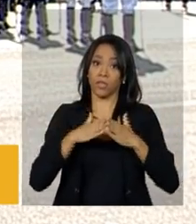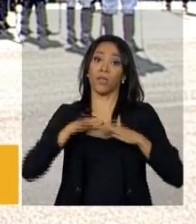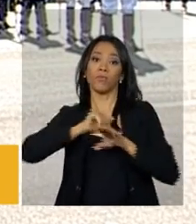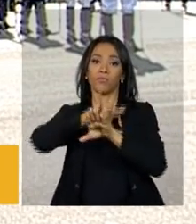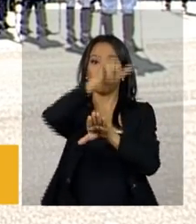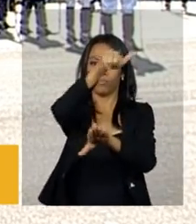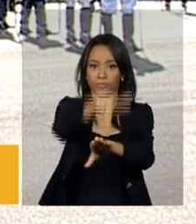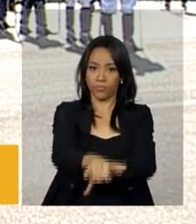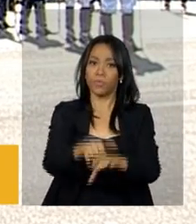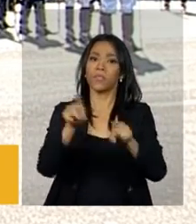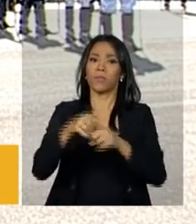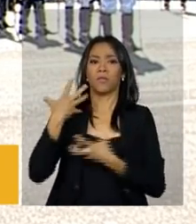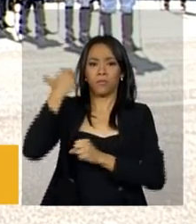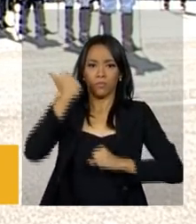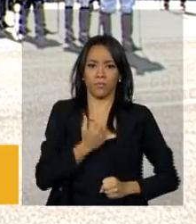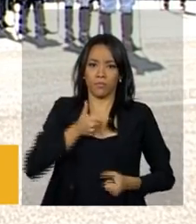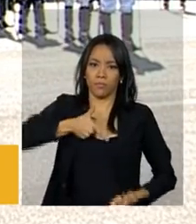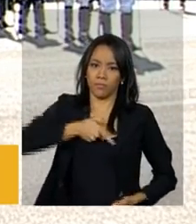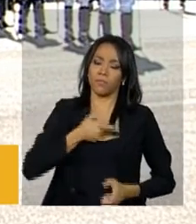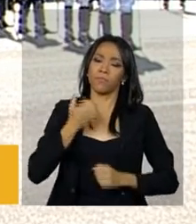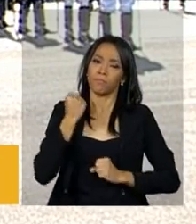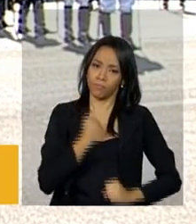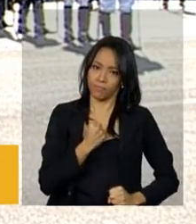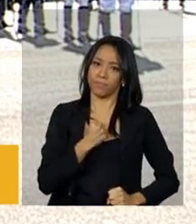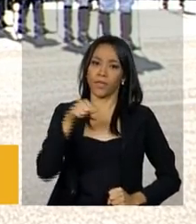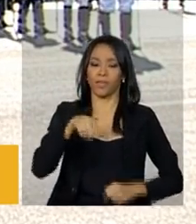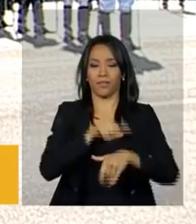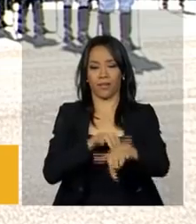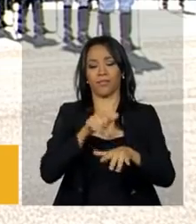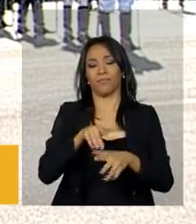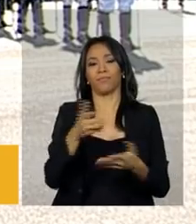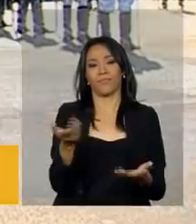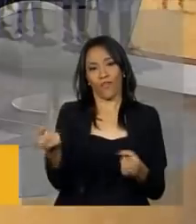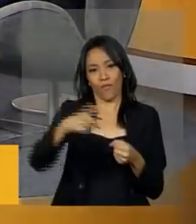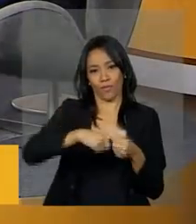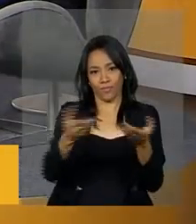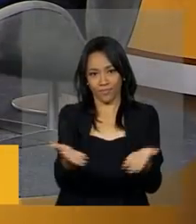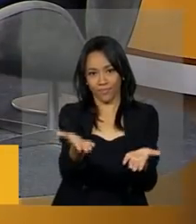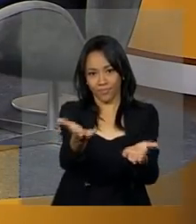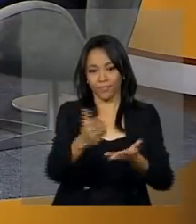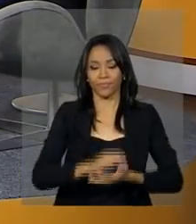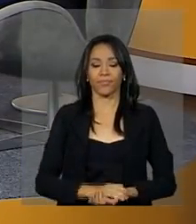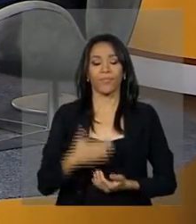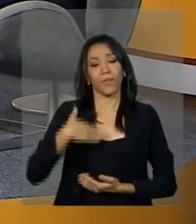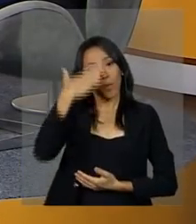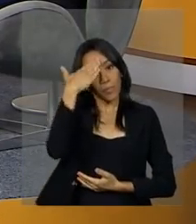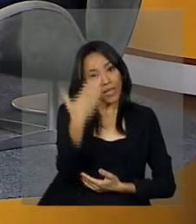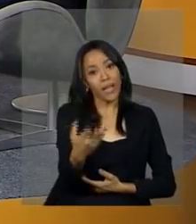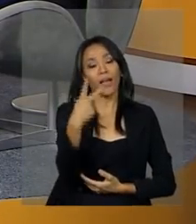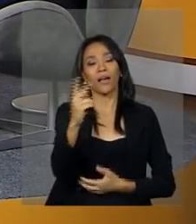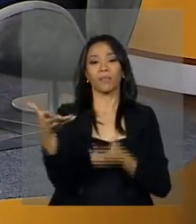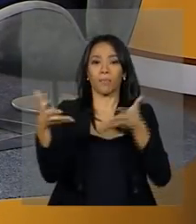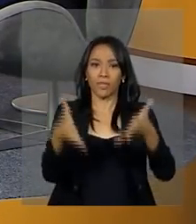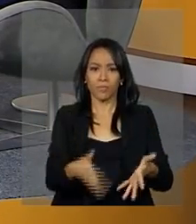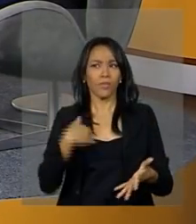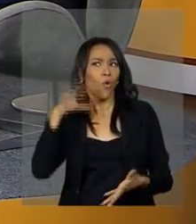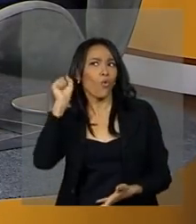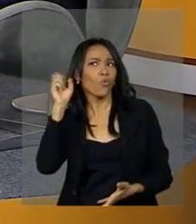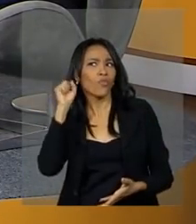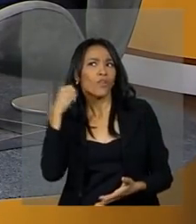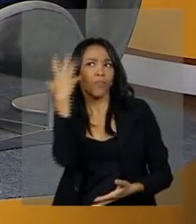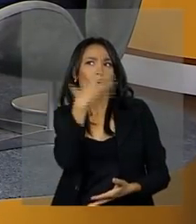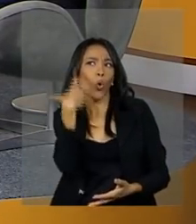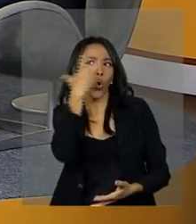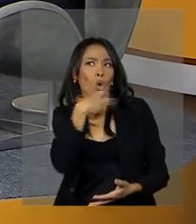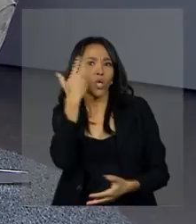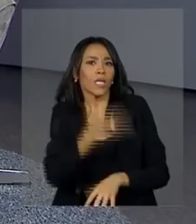no desfile cívico-militar de 7 de setembro. Eu volto com você no estúdio, Zé Luiz. Obrigado, Obrigado, Paulo, pela participação. Já deu para ouvir o coral ali aquecendo